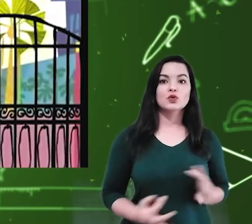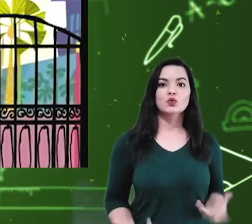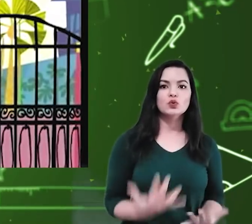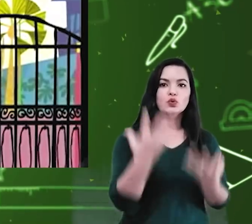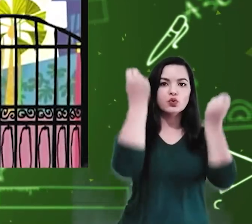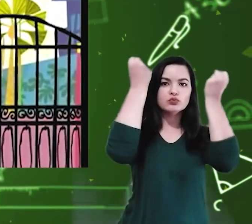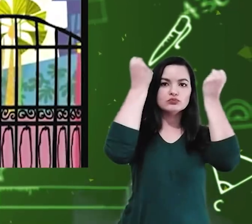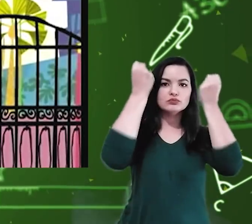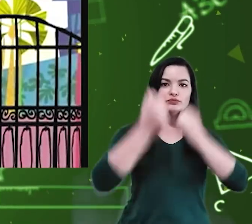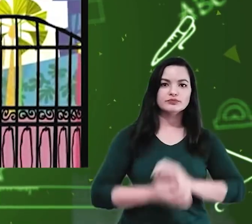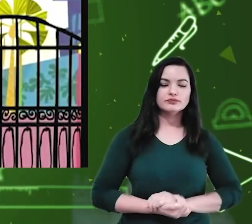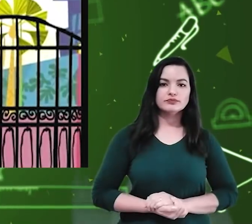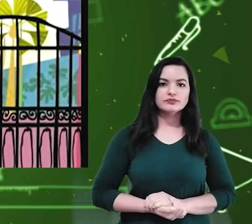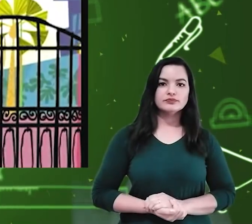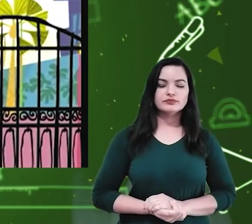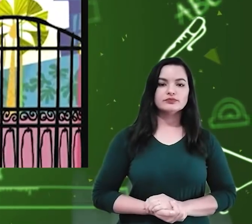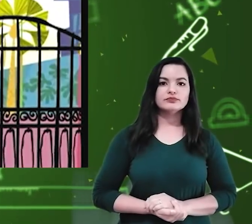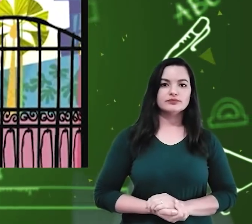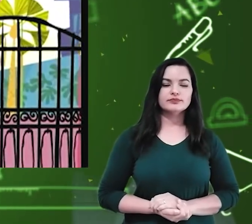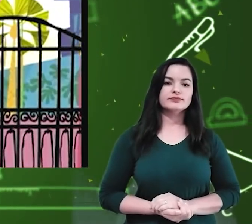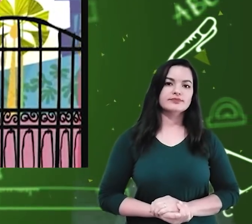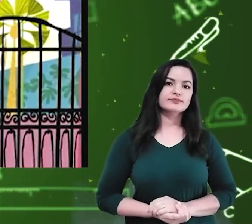A queimada.